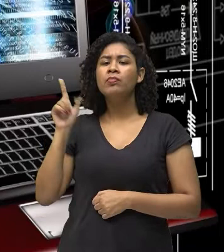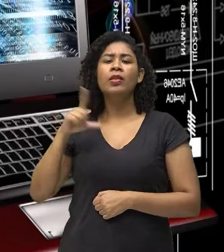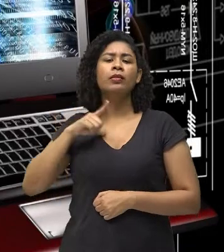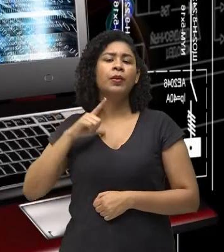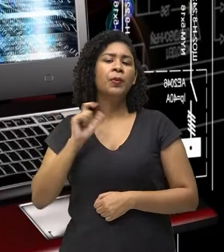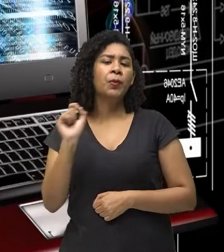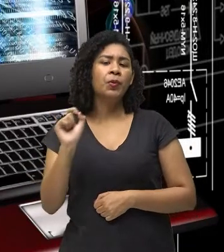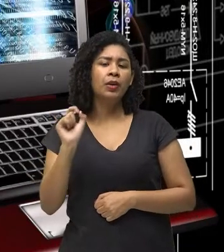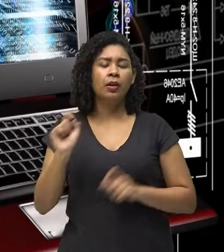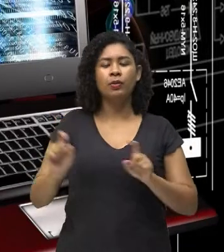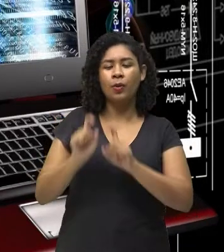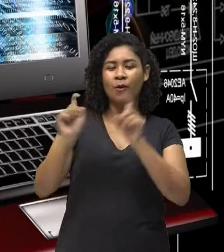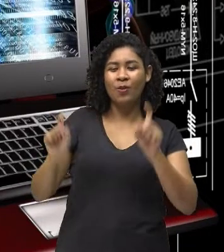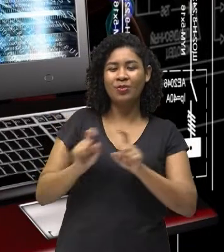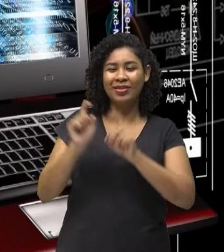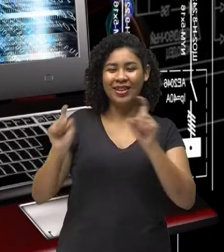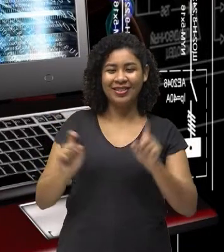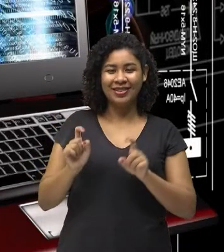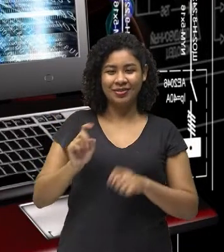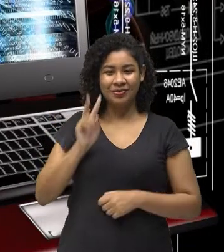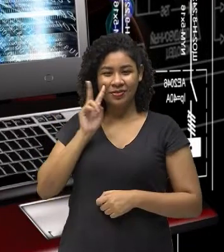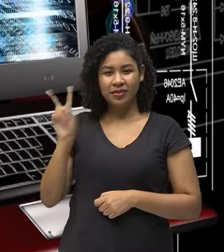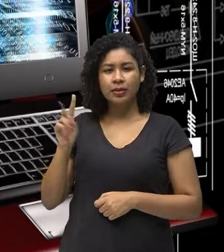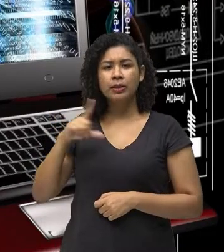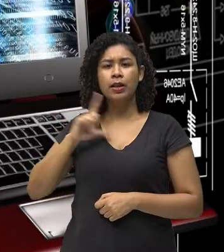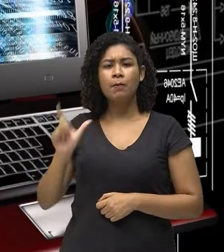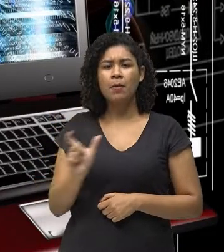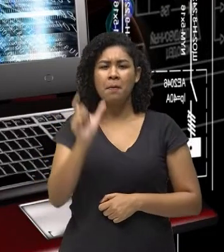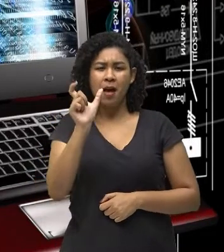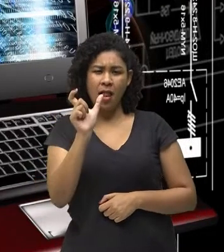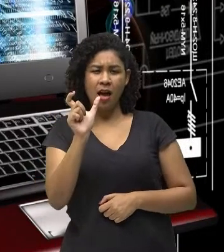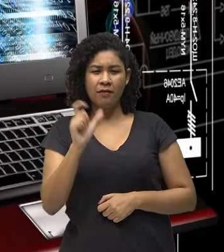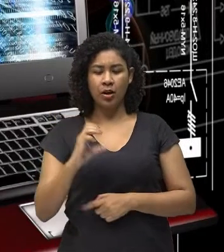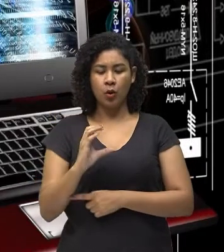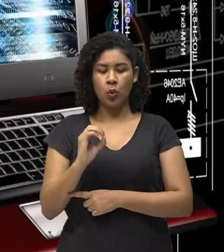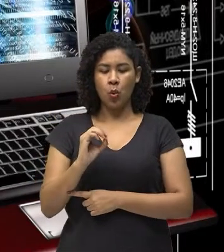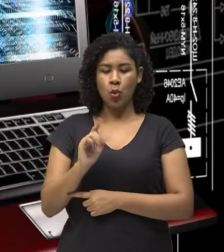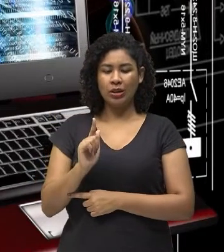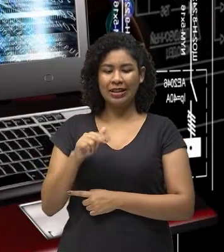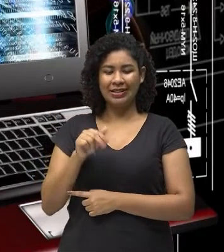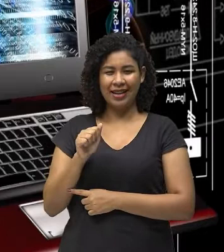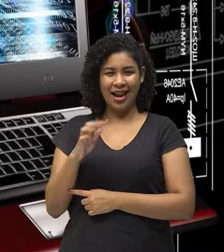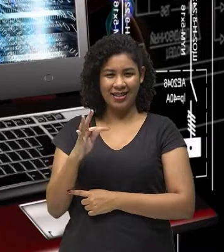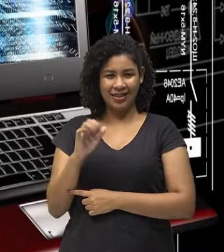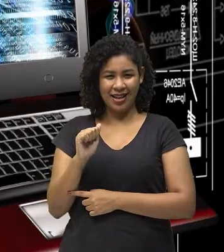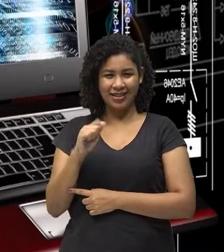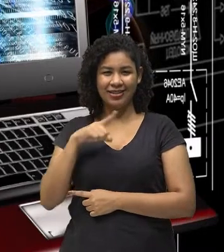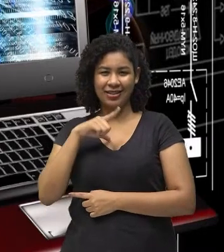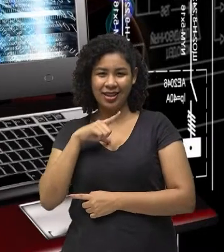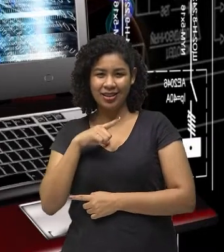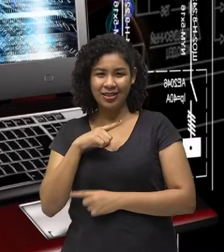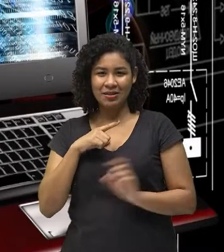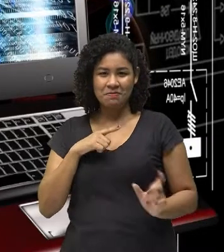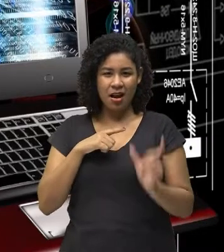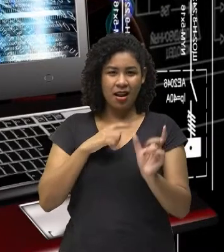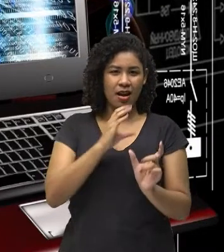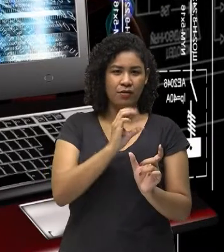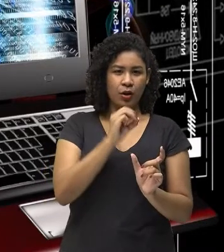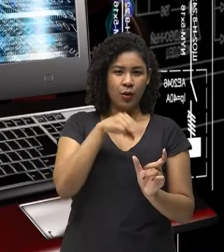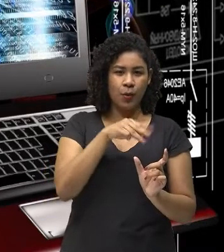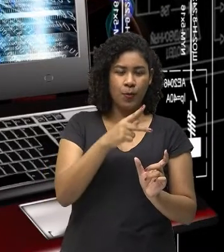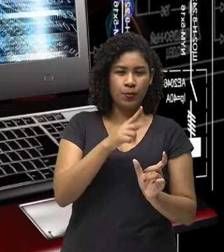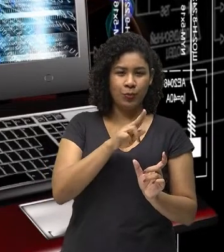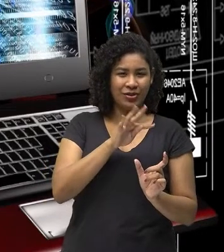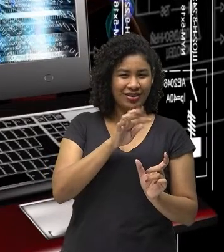aí computadores, né? Tem alguma palavra cognata aí nesse título? Será que você conhece computer? Será que você conhece science?